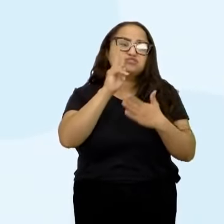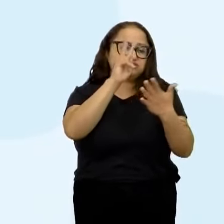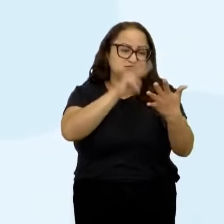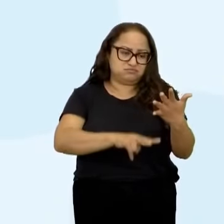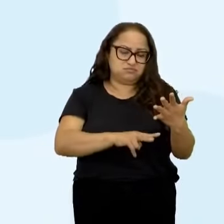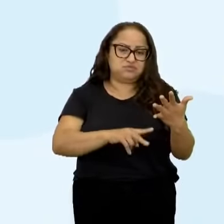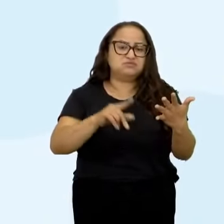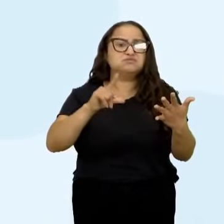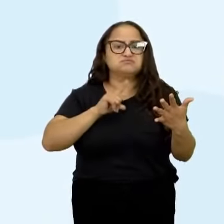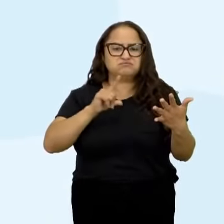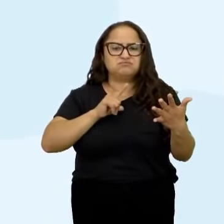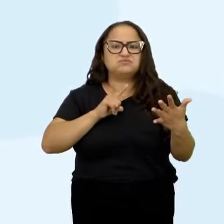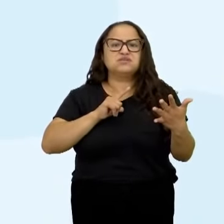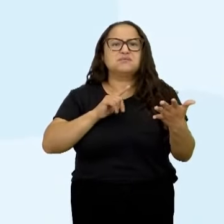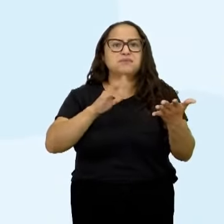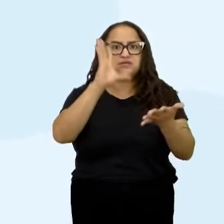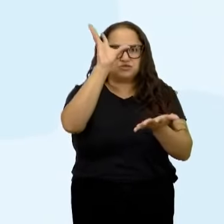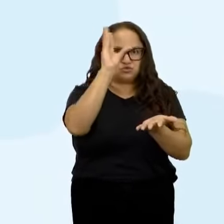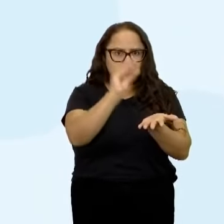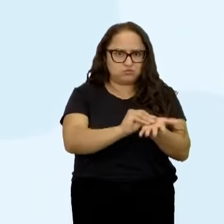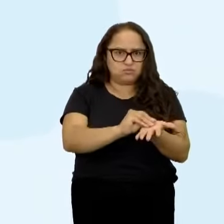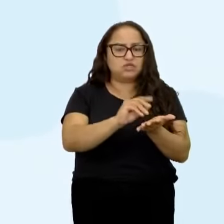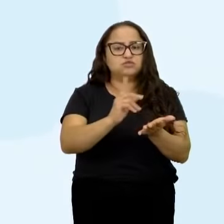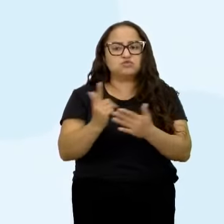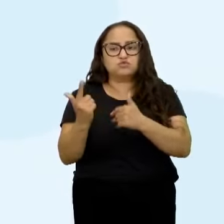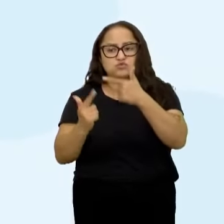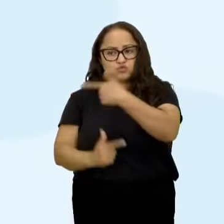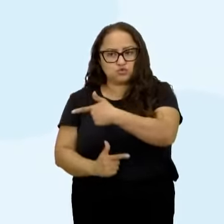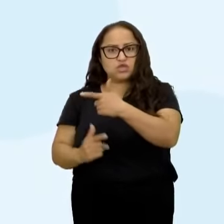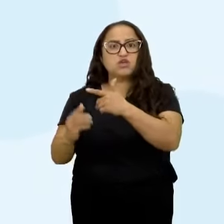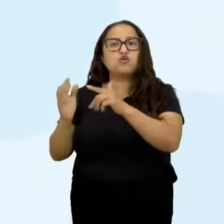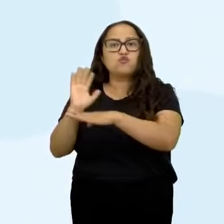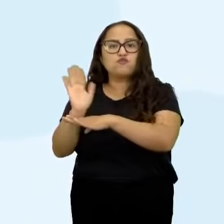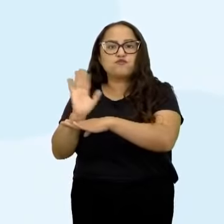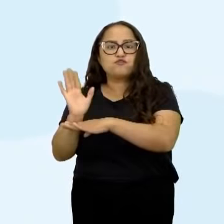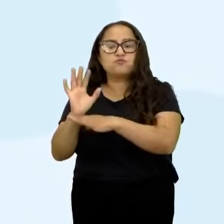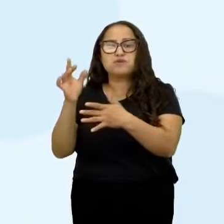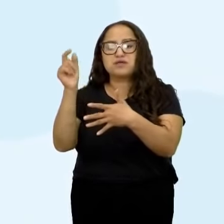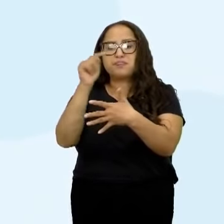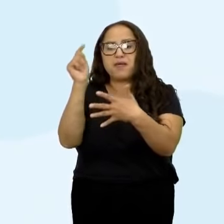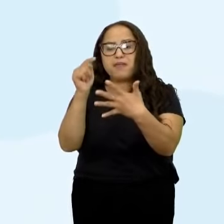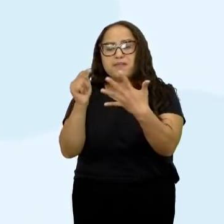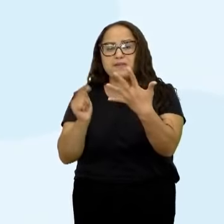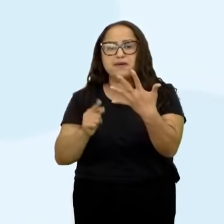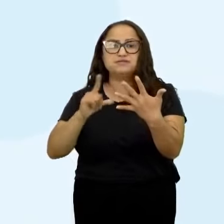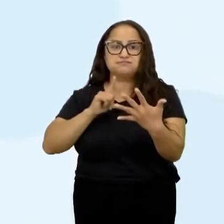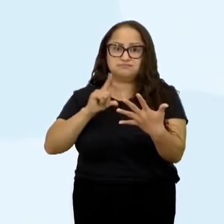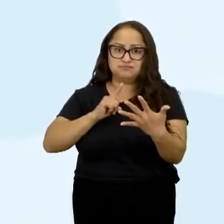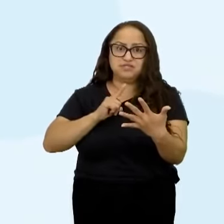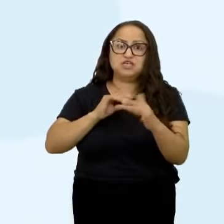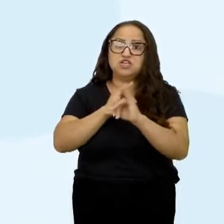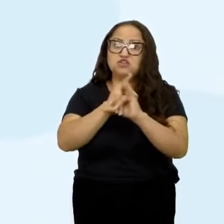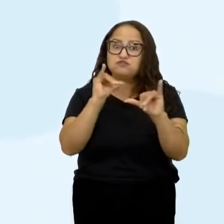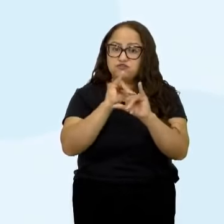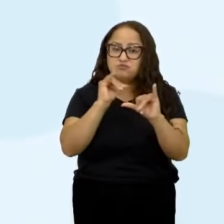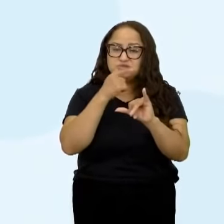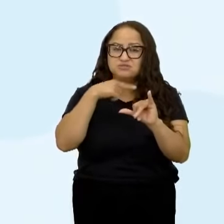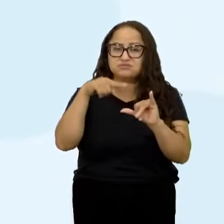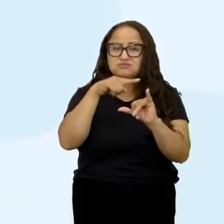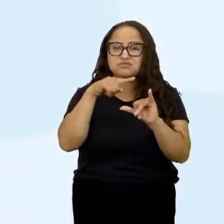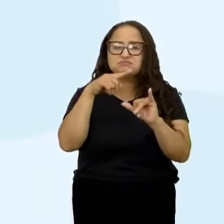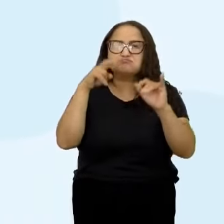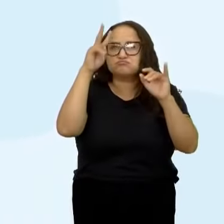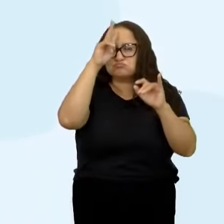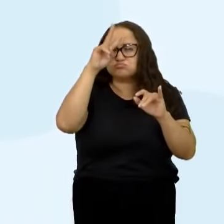ele é totalmente mais completo do que o filme usa muito mais detalhes e como qualquer livro traz informações que te